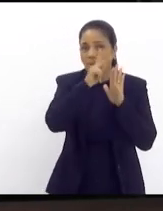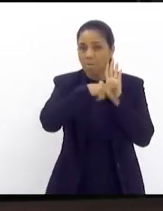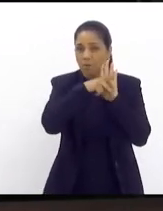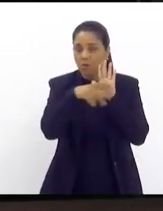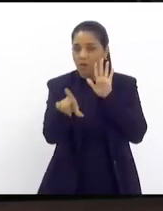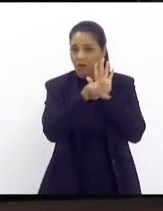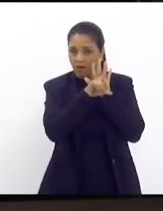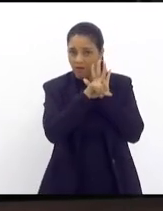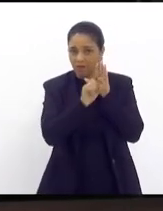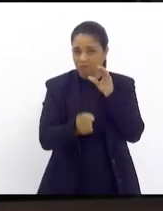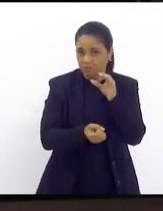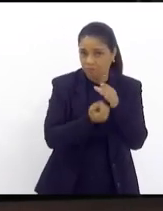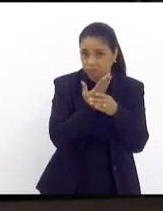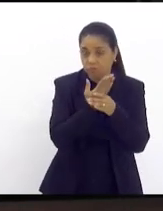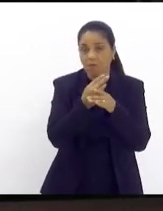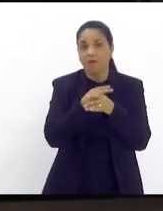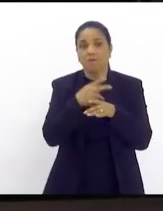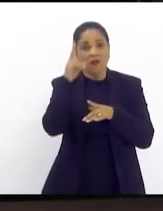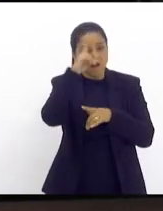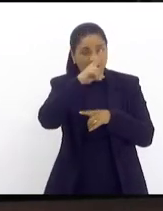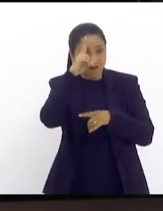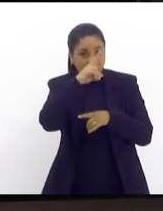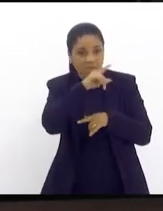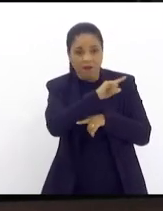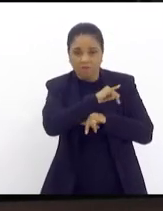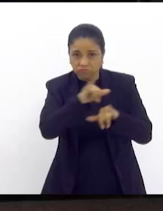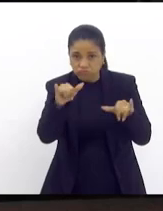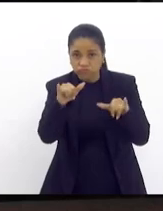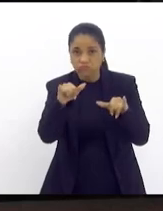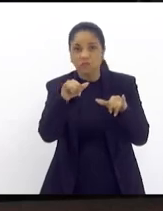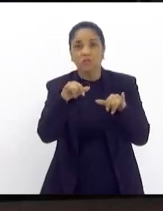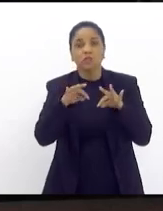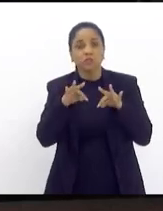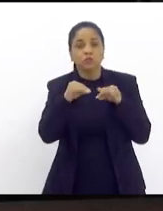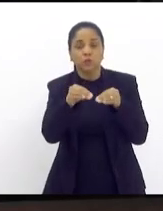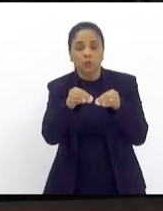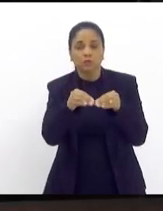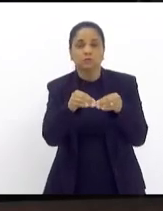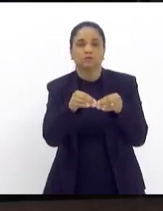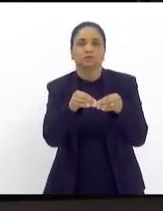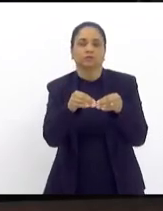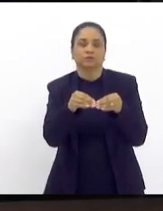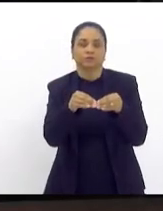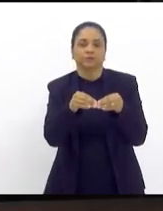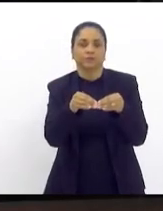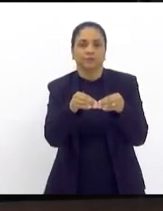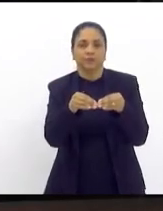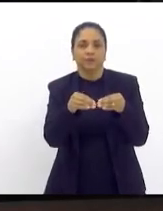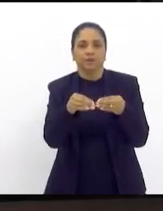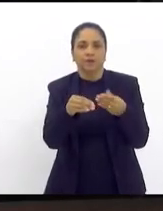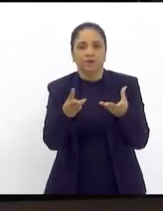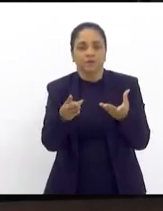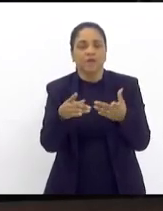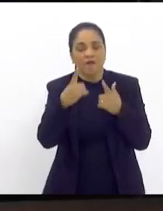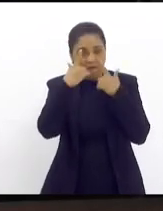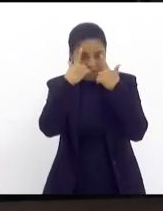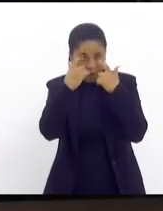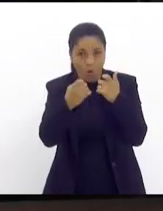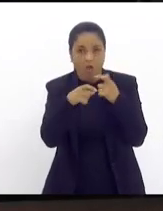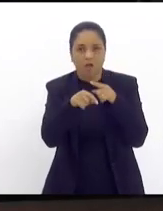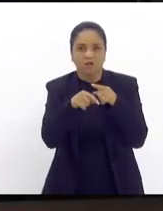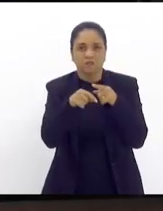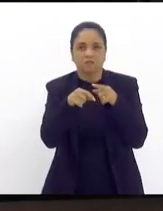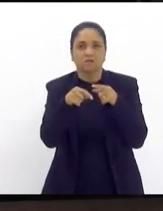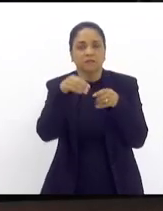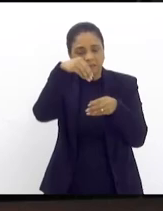também para rememorar aqueles e aquelas que sucumbiram diante de de tamanha violência no